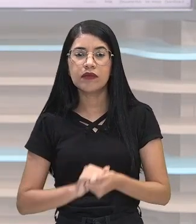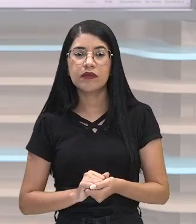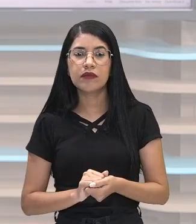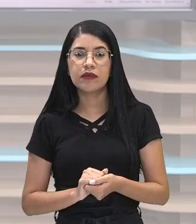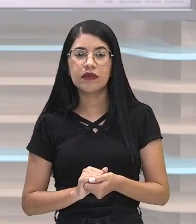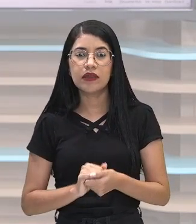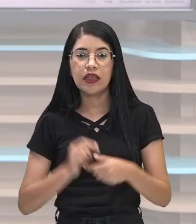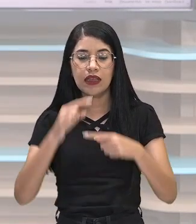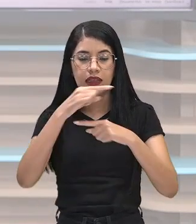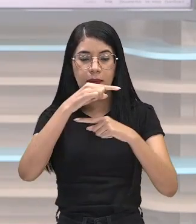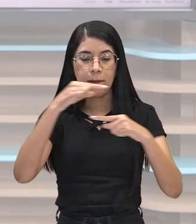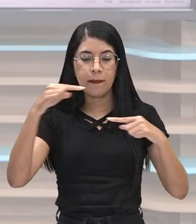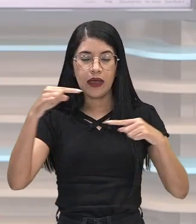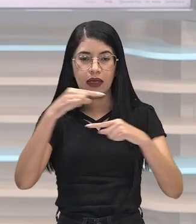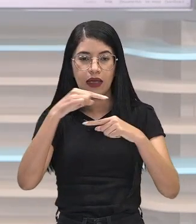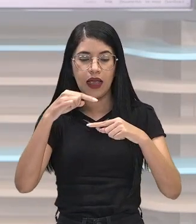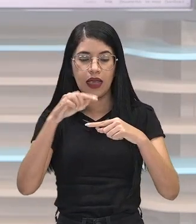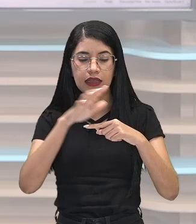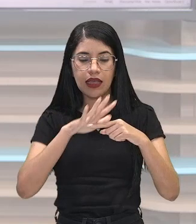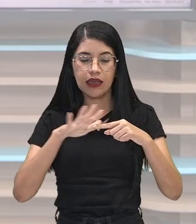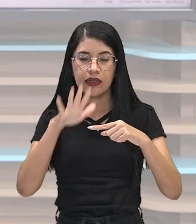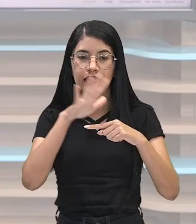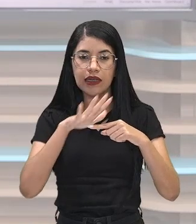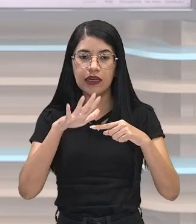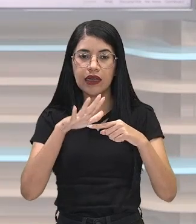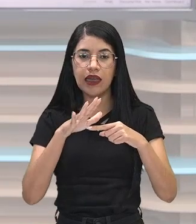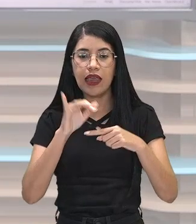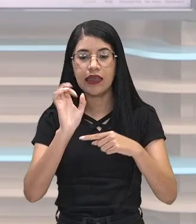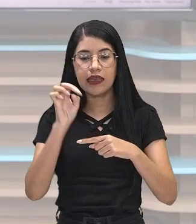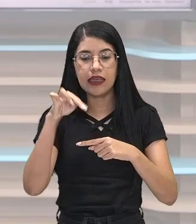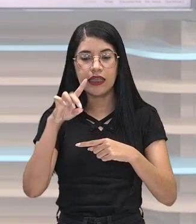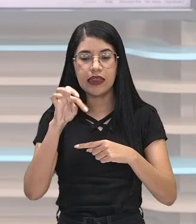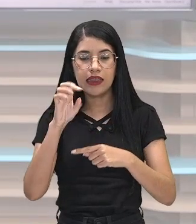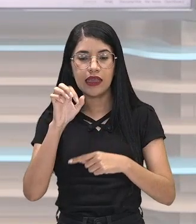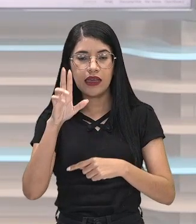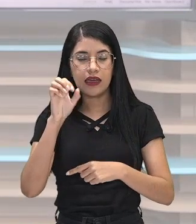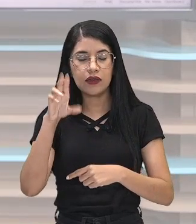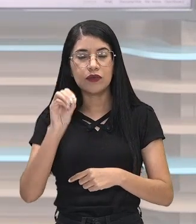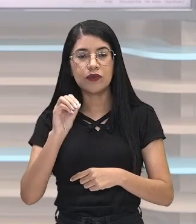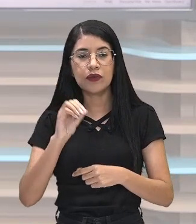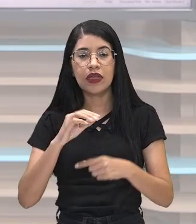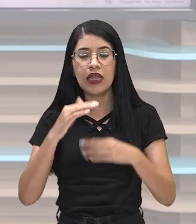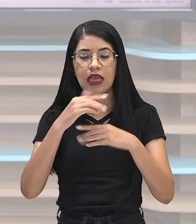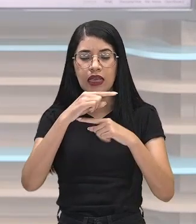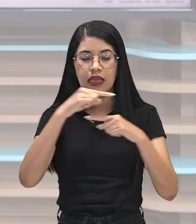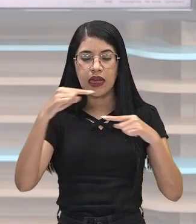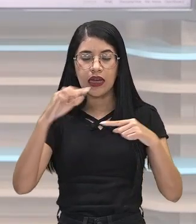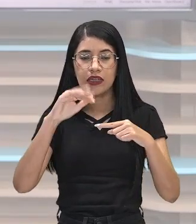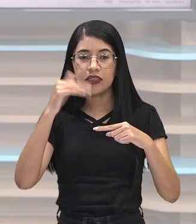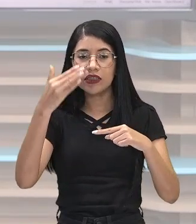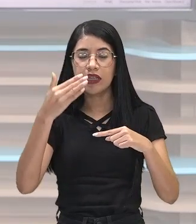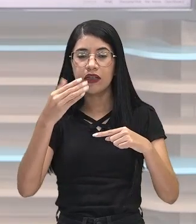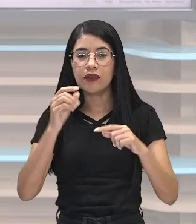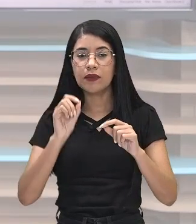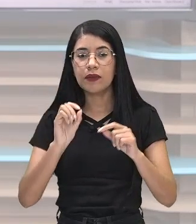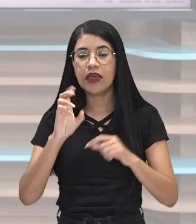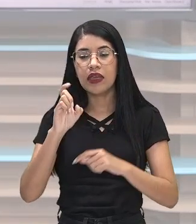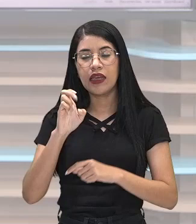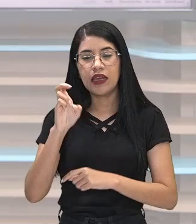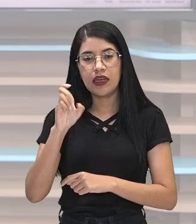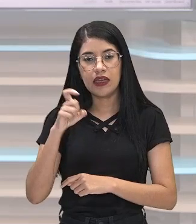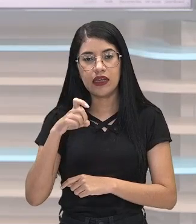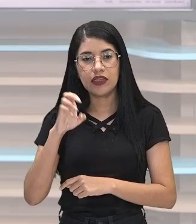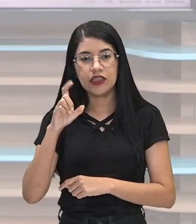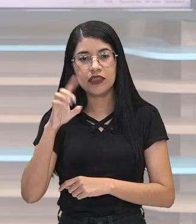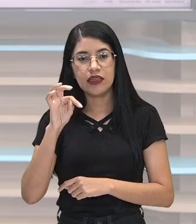estiverem entre as retas paralelas. Tudo bem? Beleza. Quando que eles vão ser externos? Quando eles estiverem por fora